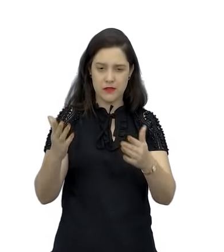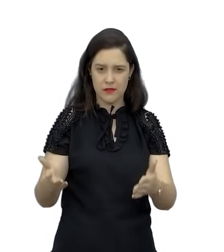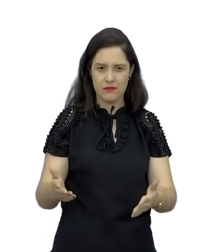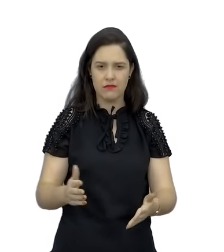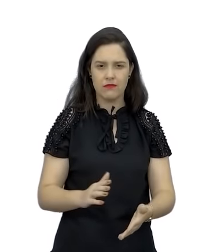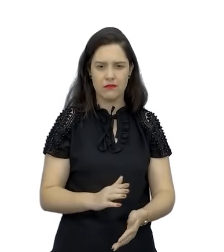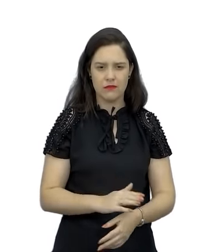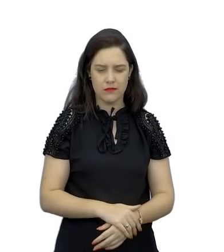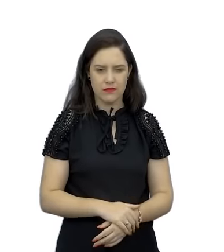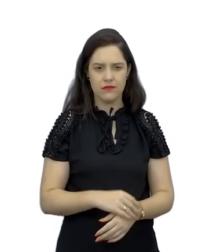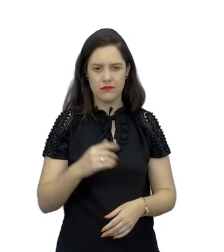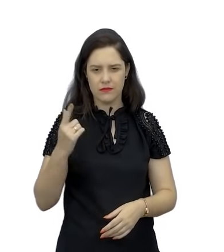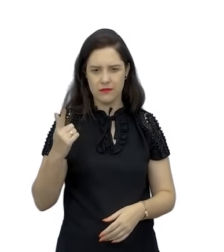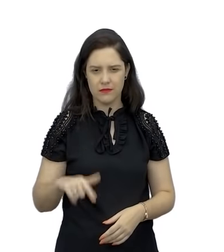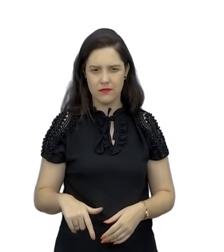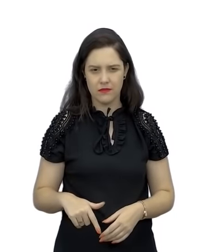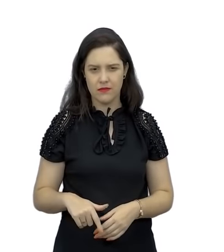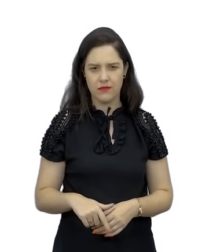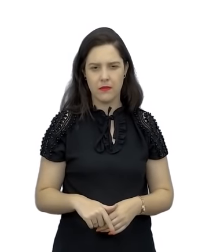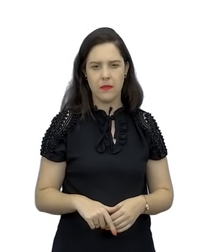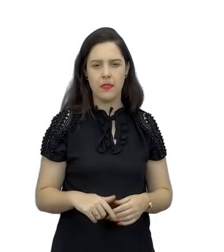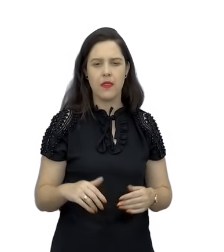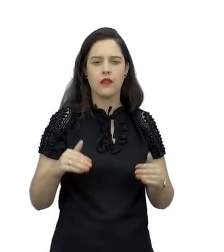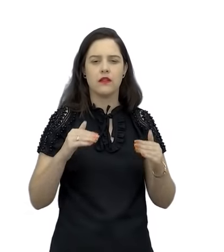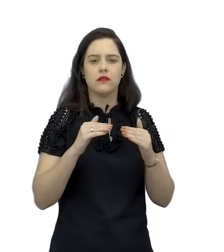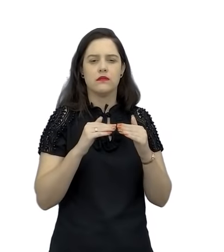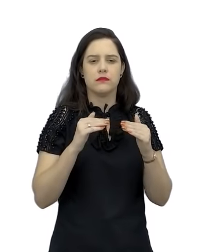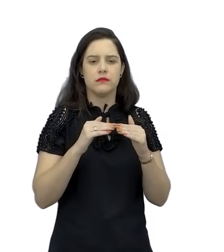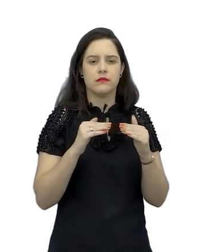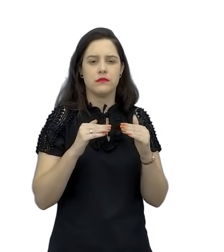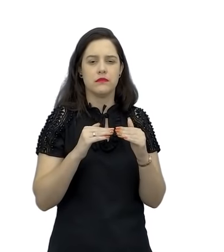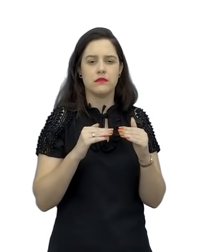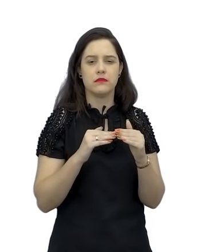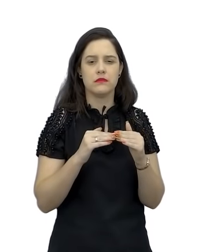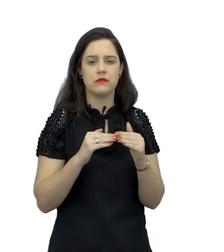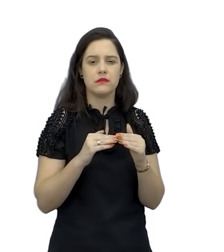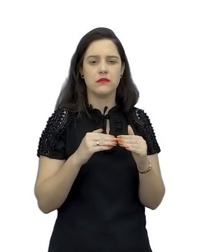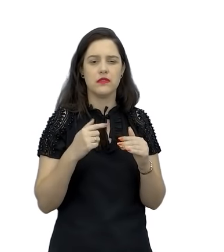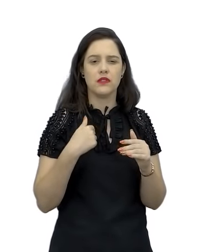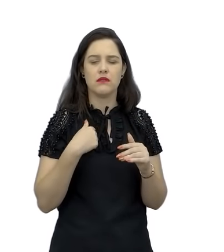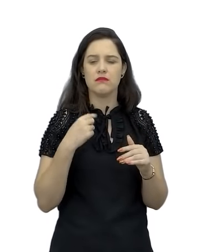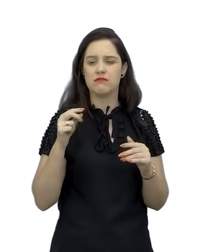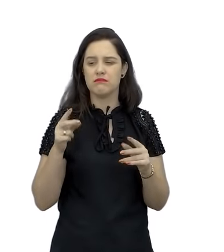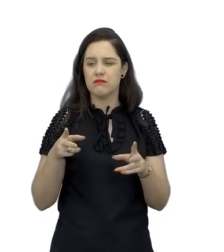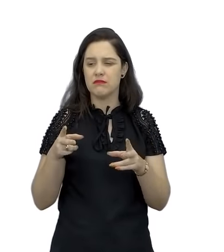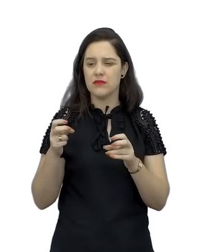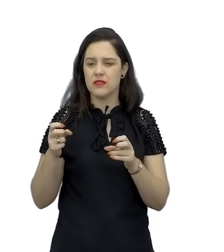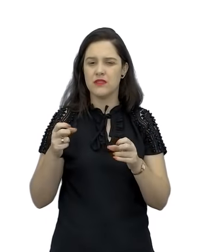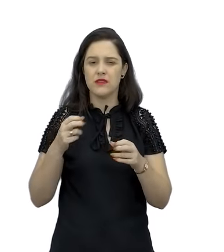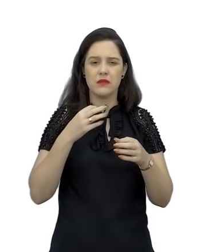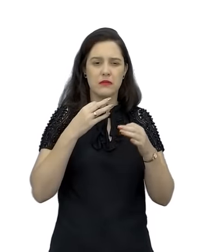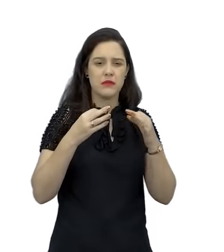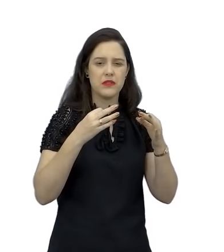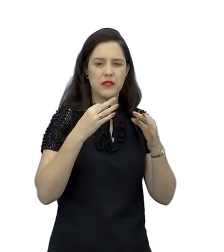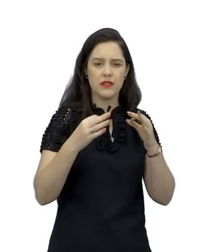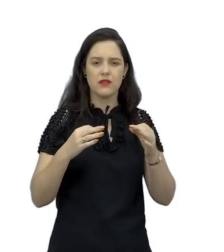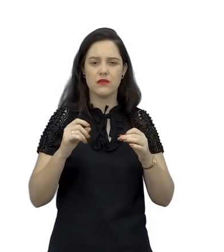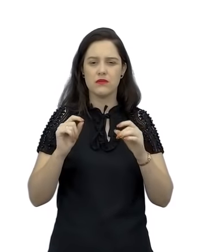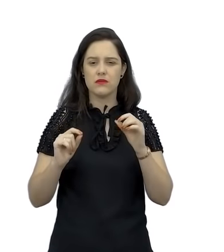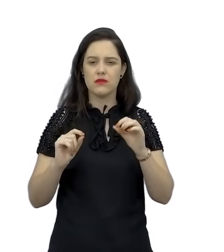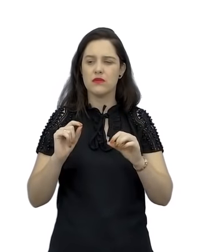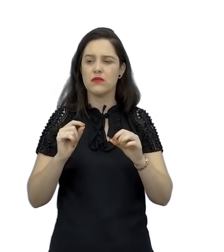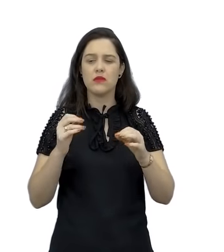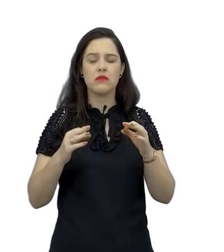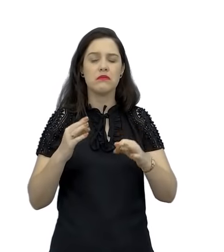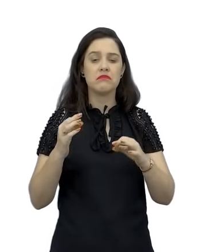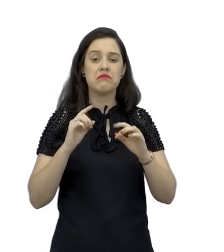um consenso. Quando eu percebo, né, que nessa plenária, né, eu ali fazendo aquele movimento, eles acham um conceito,